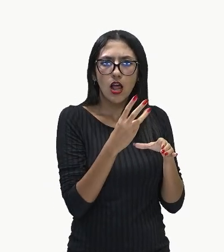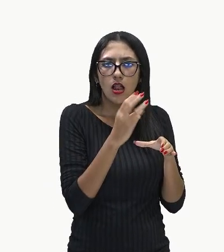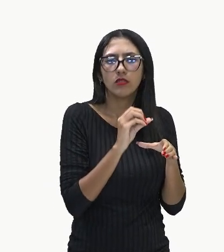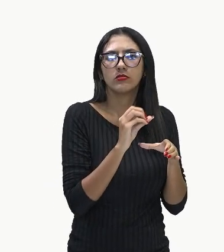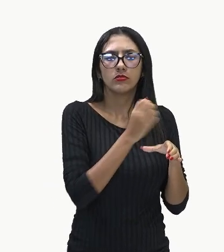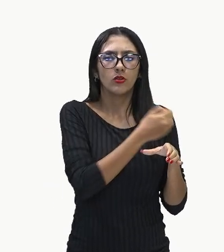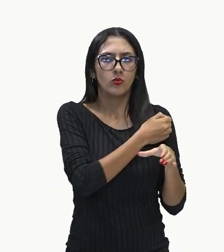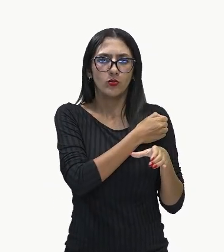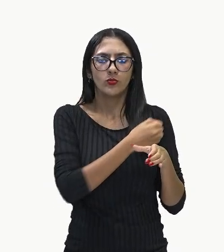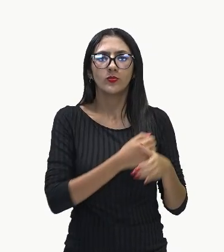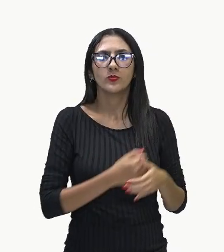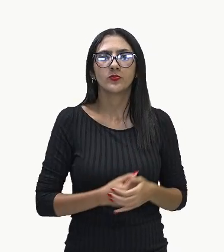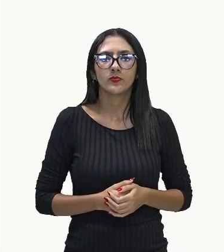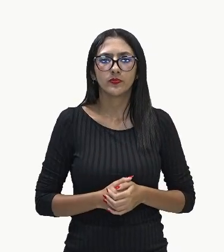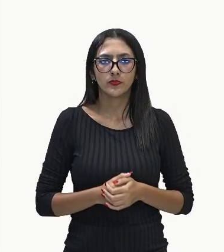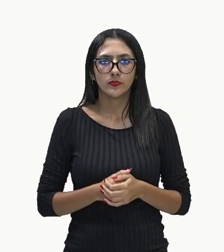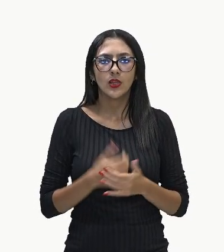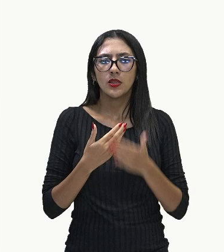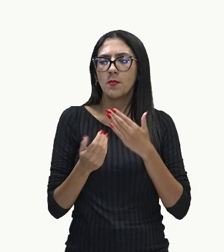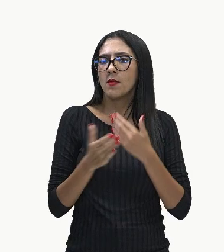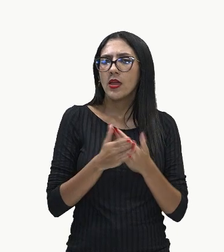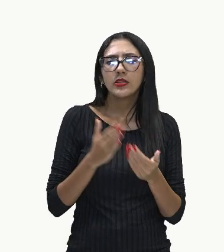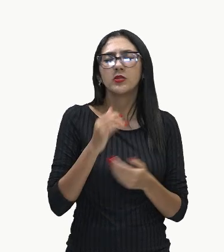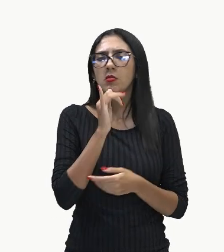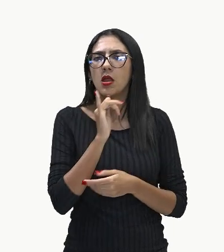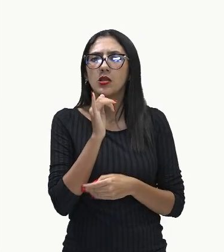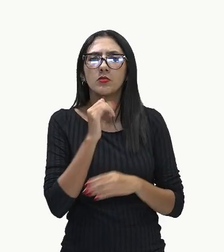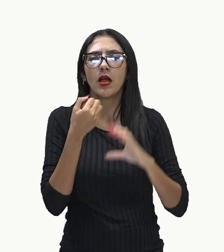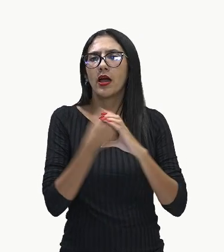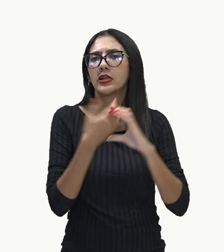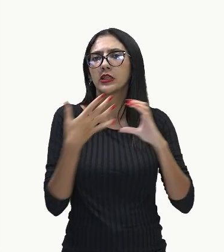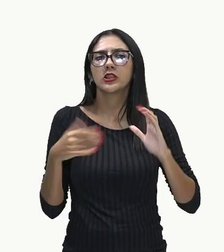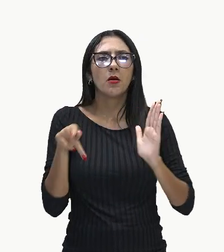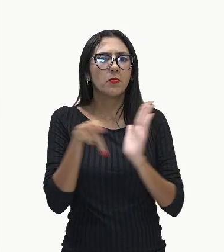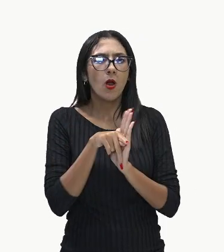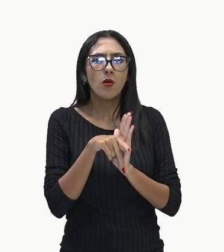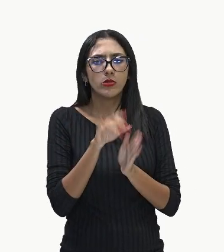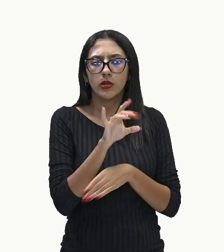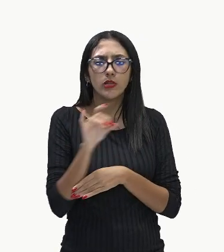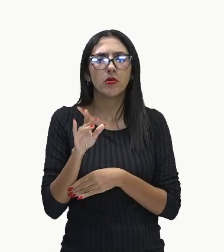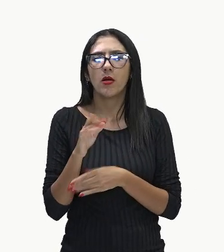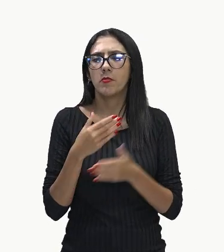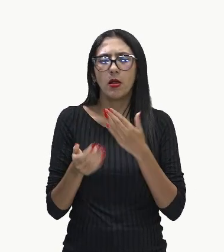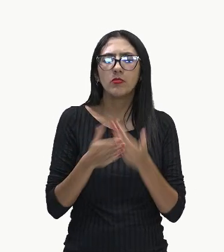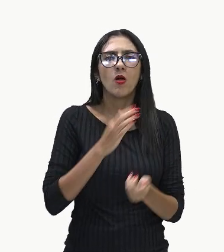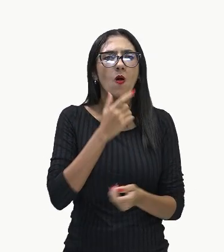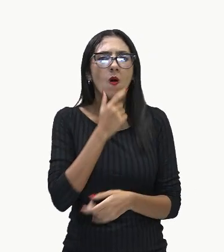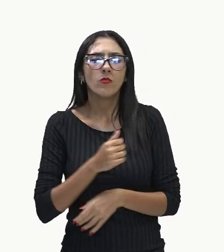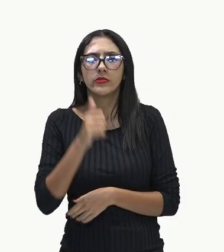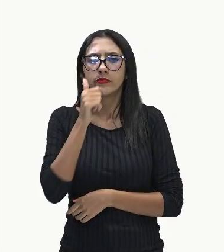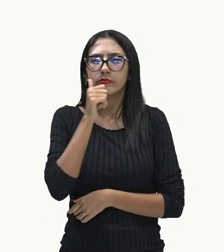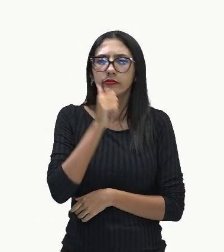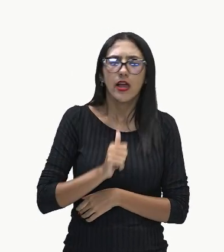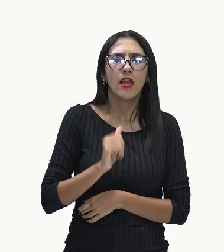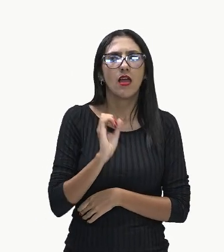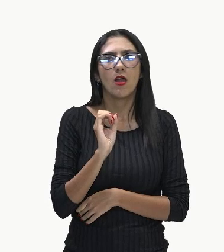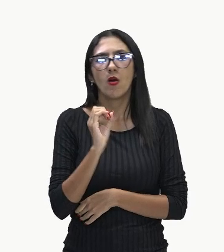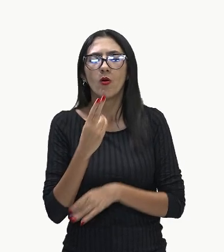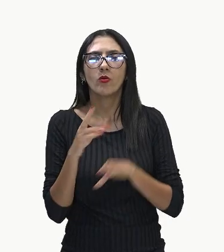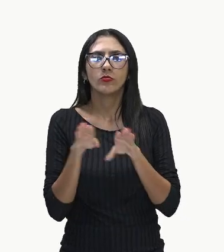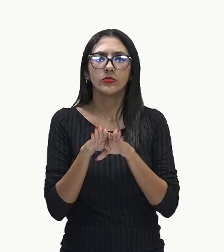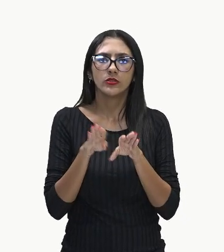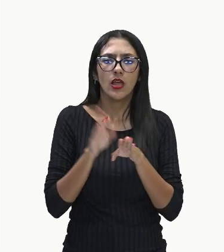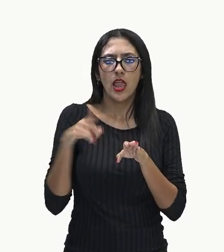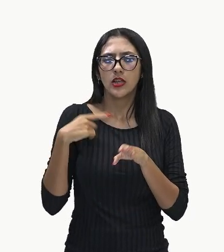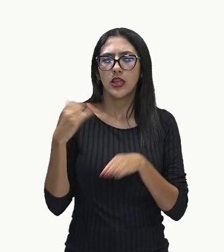independentemente de outras características. Então, eu não quero saber se é menino, se é menina, não quero saber se um tem